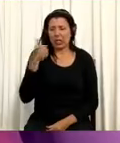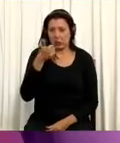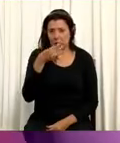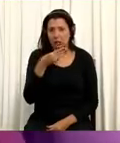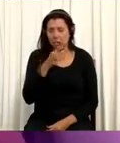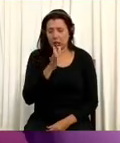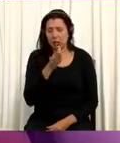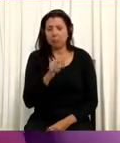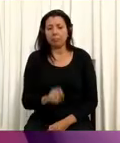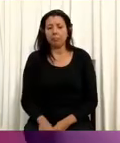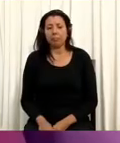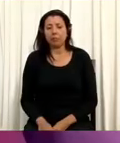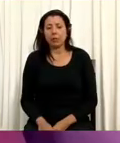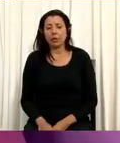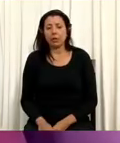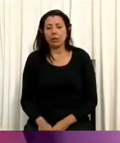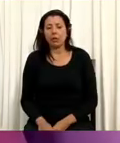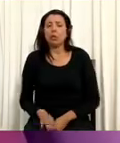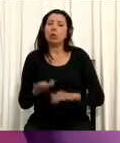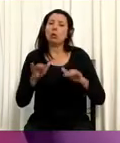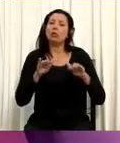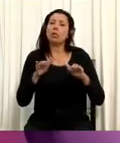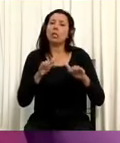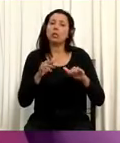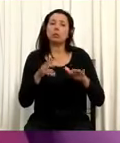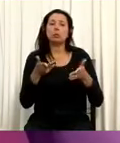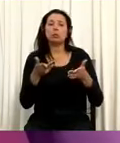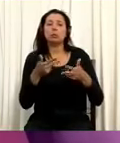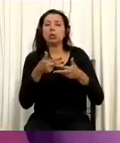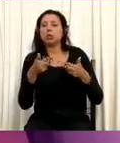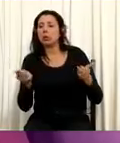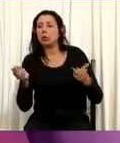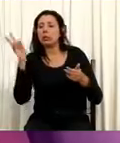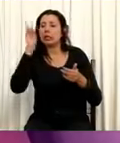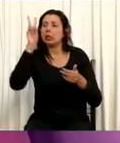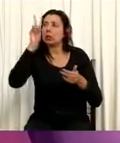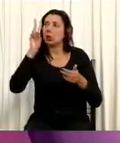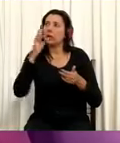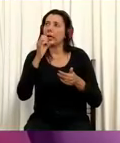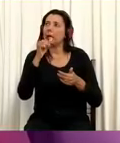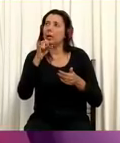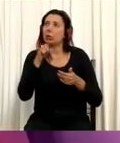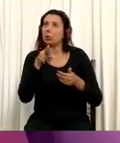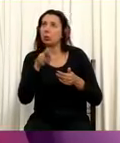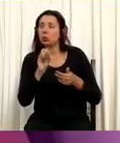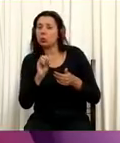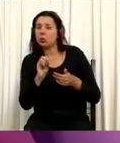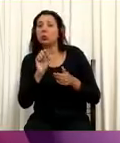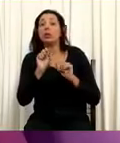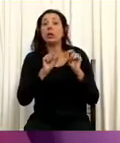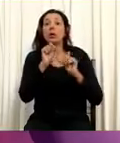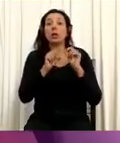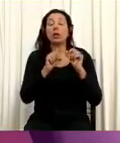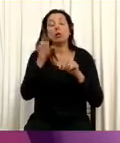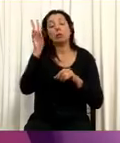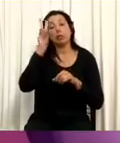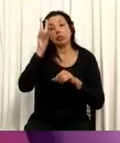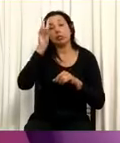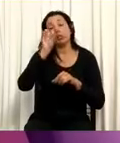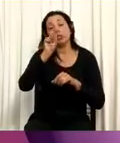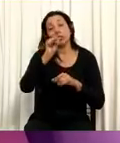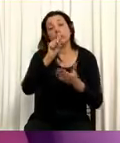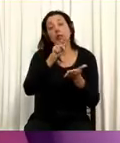e era o movimento do resgate da história de Canudos, que é uma história que precisa